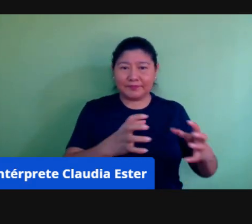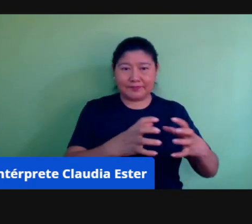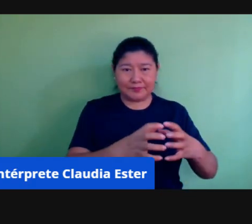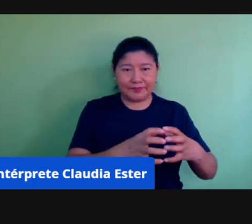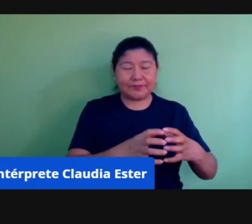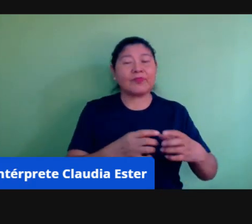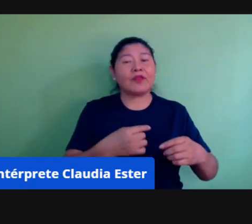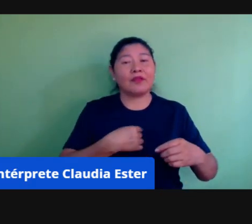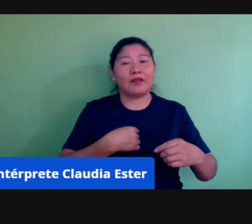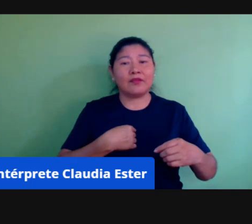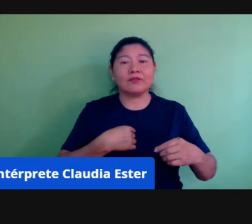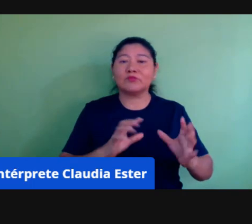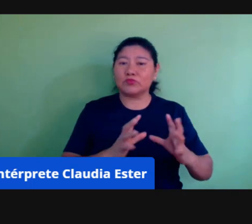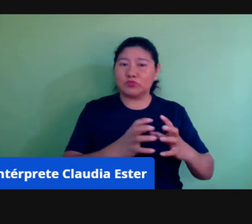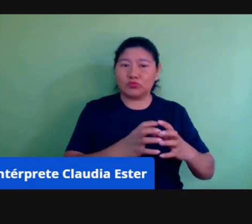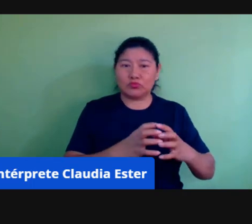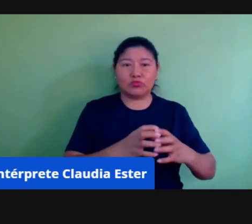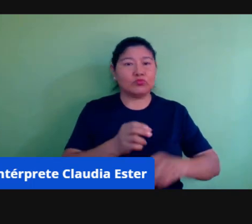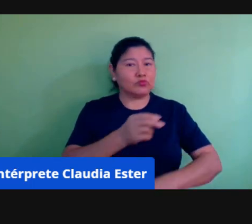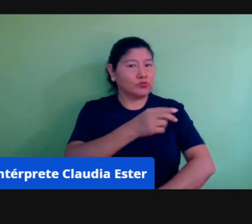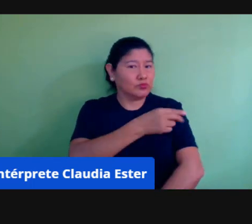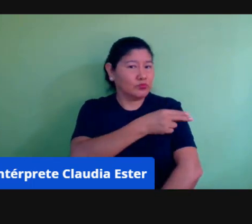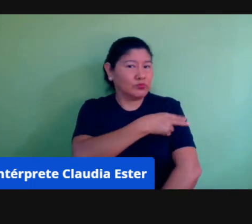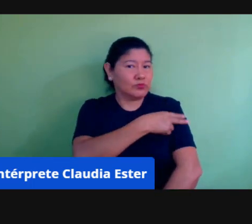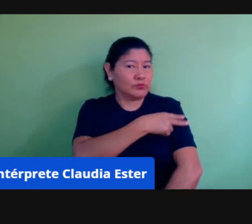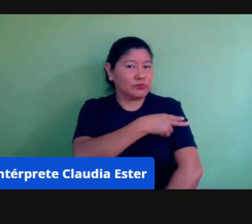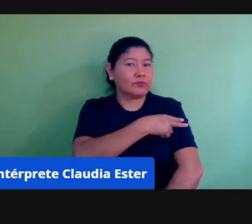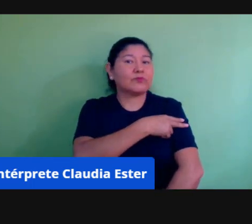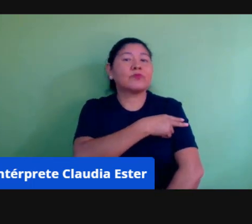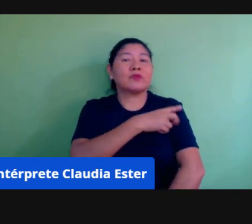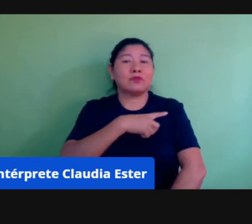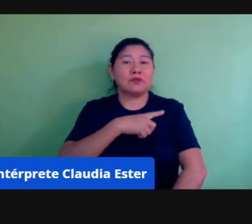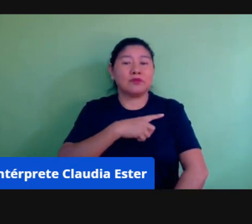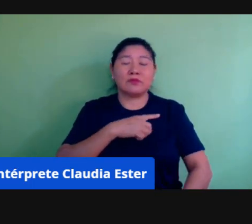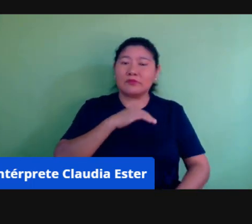ano. Somos em 4 técnicas lá no segundo ano,